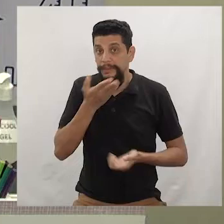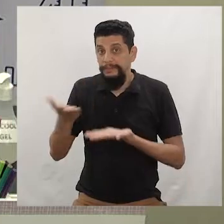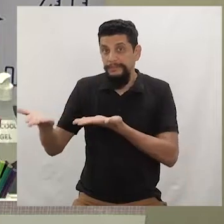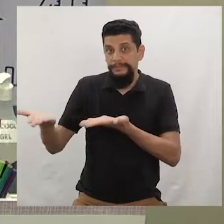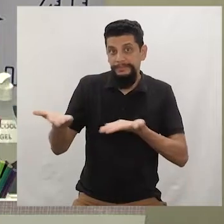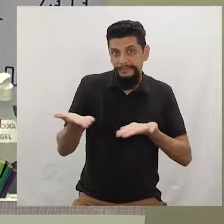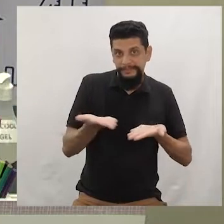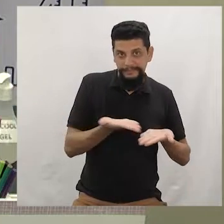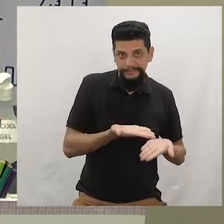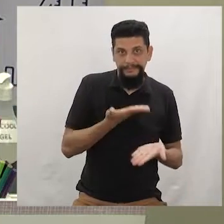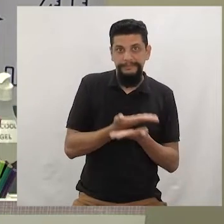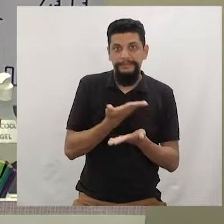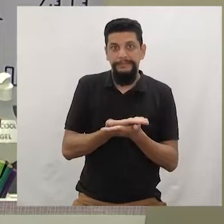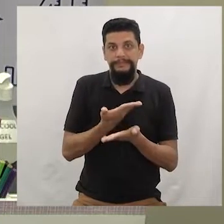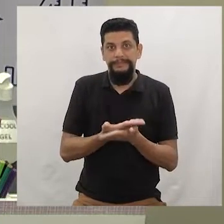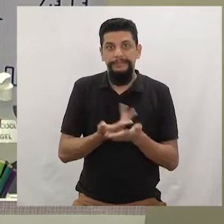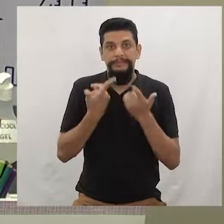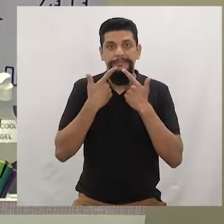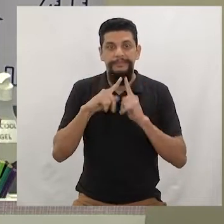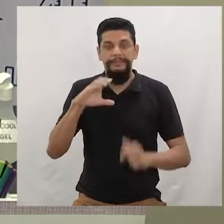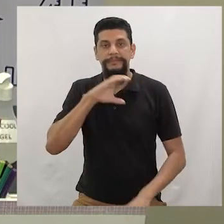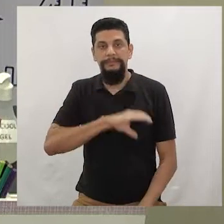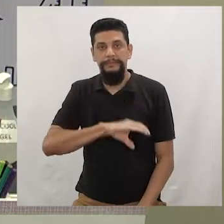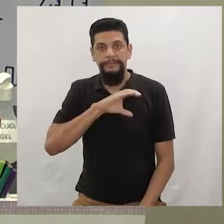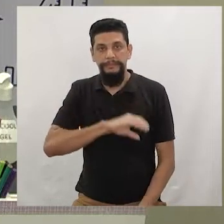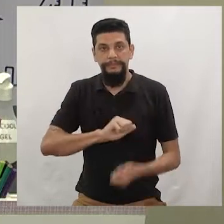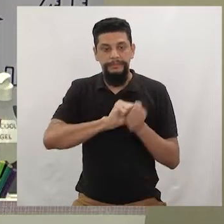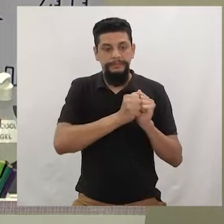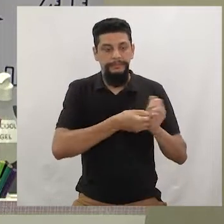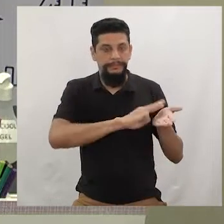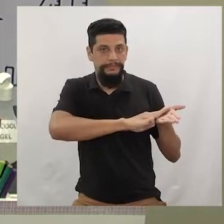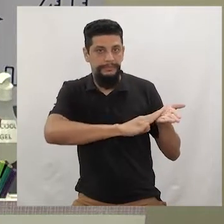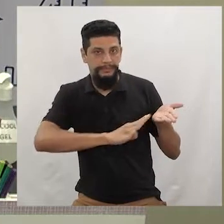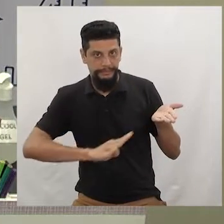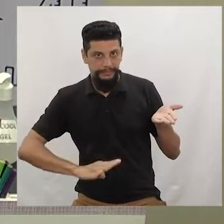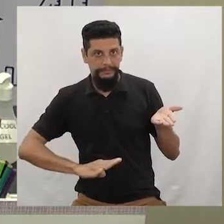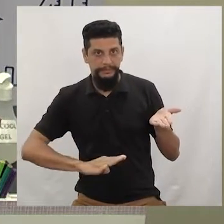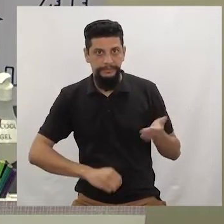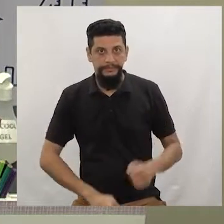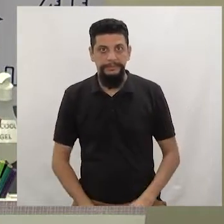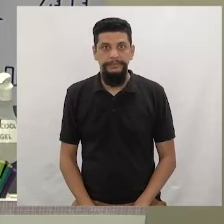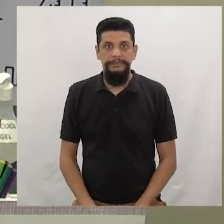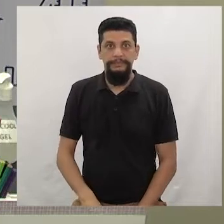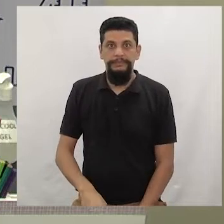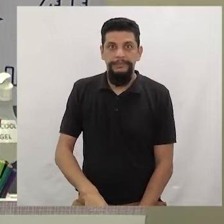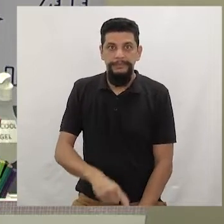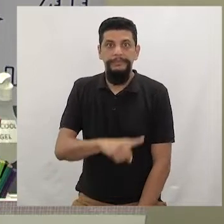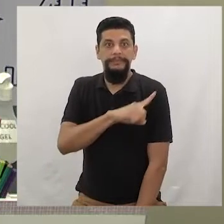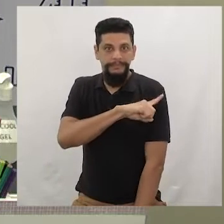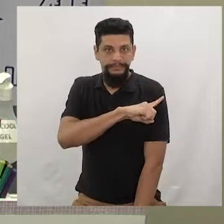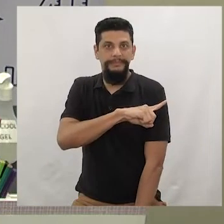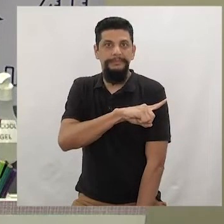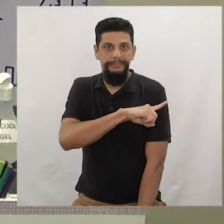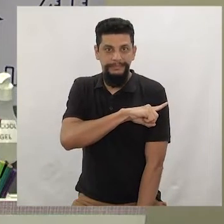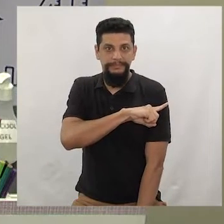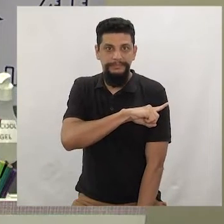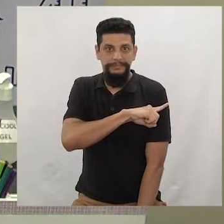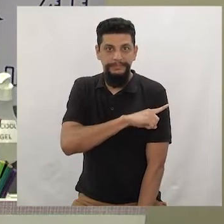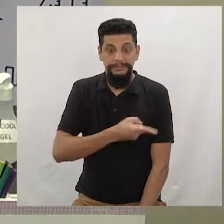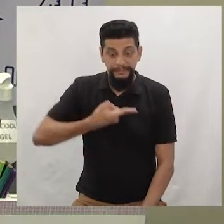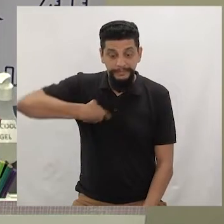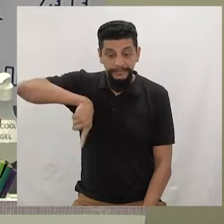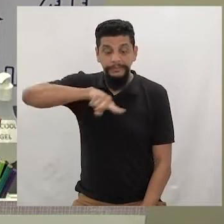Sejam bem-vindos à aula de Língua Portuguesa de Adequação Metodológica do primeiro ano.